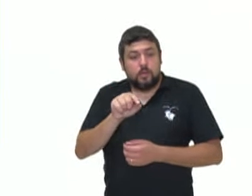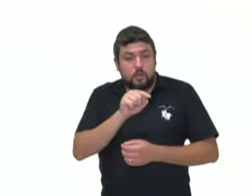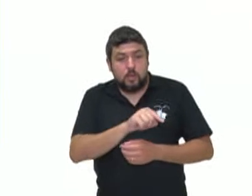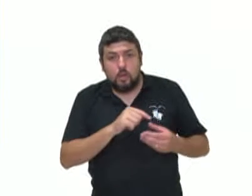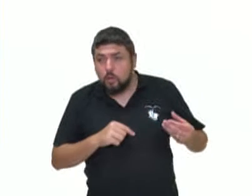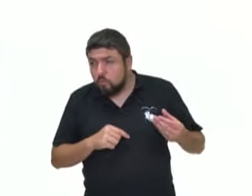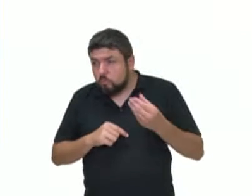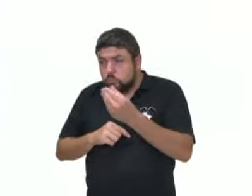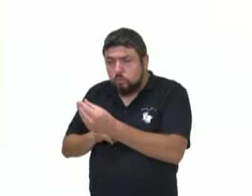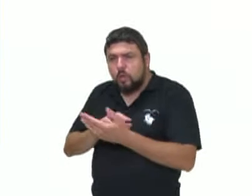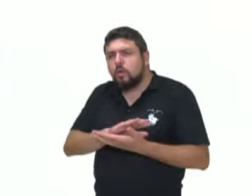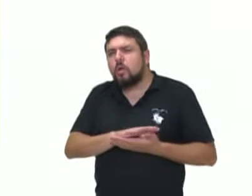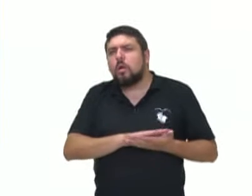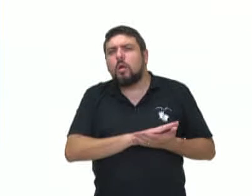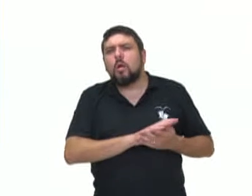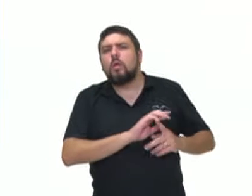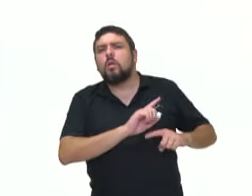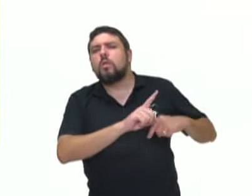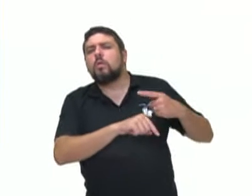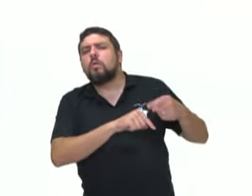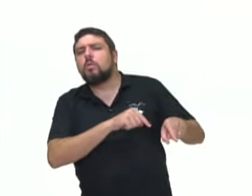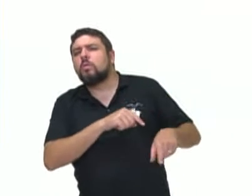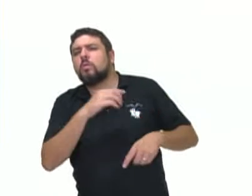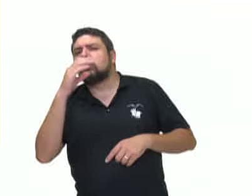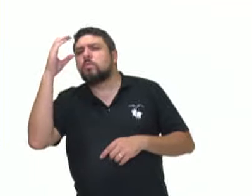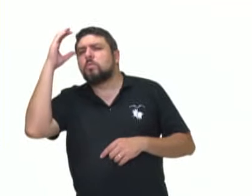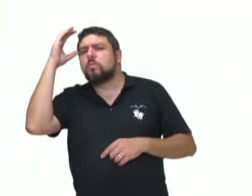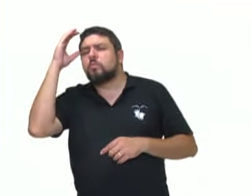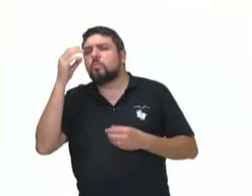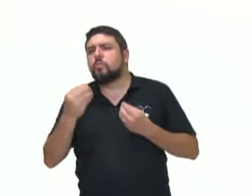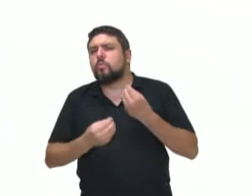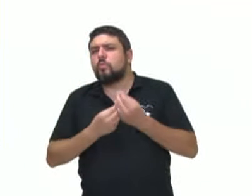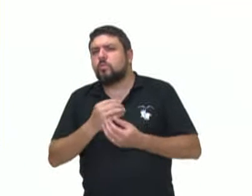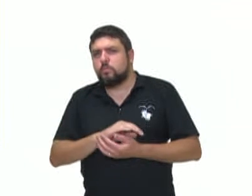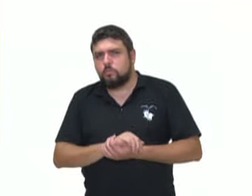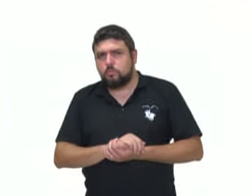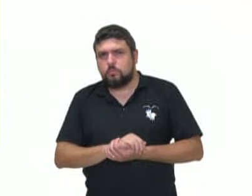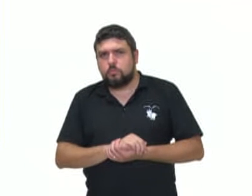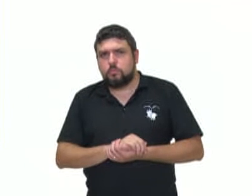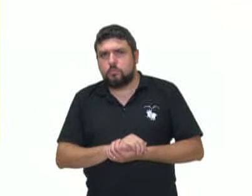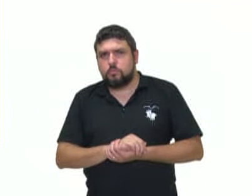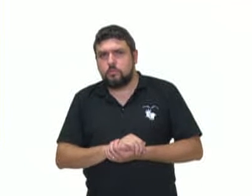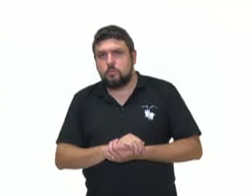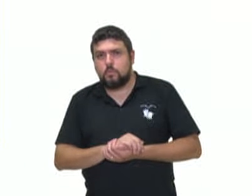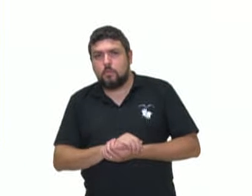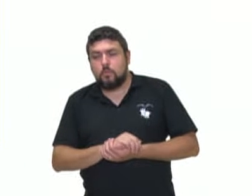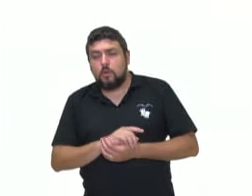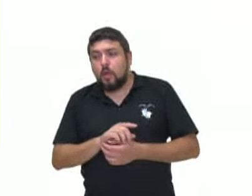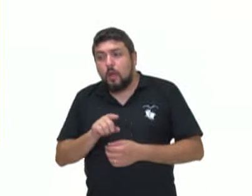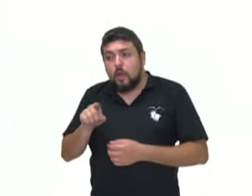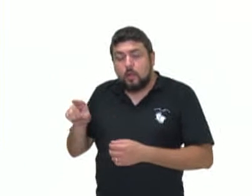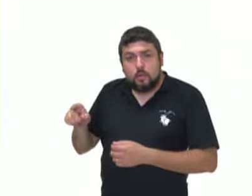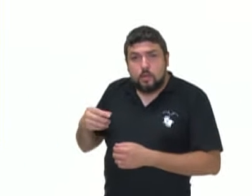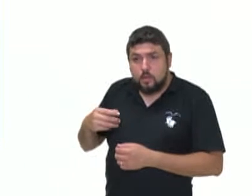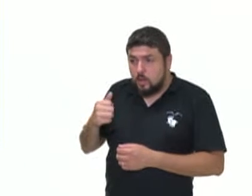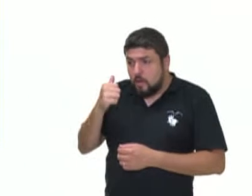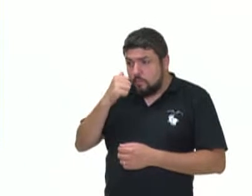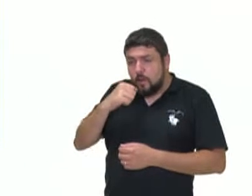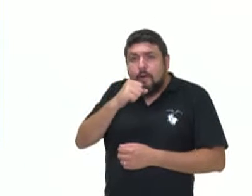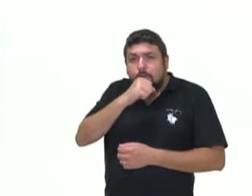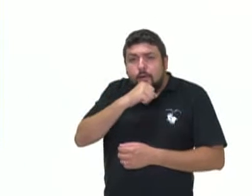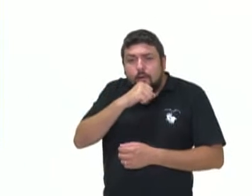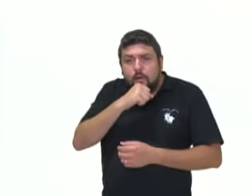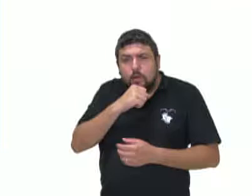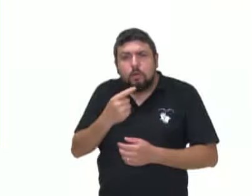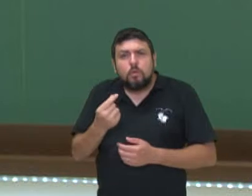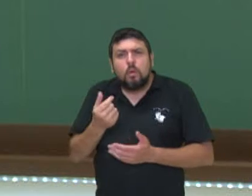caso não devolvesse o dinheiro? Qual seria o impacto na vida da aposentada que vive ali